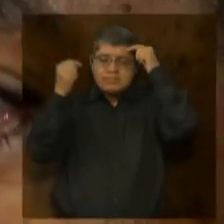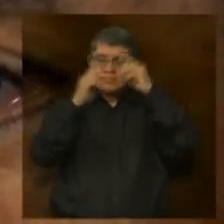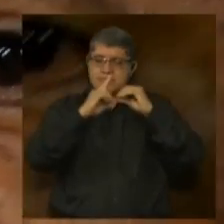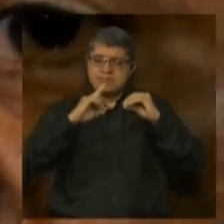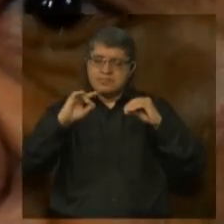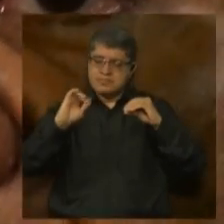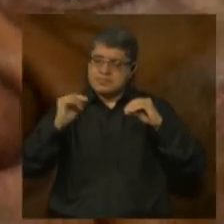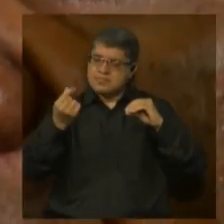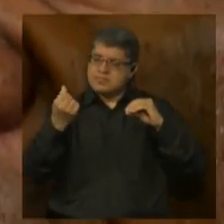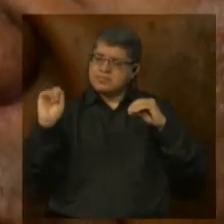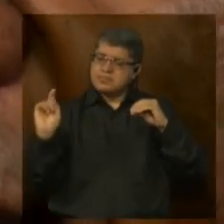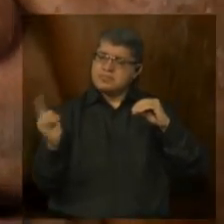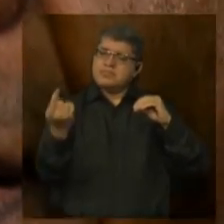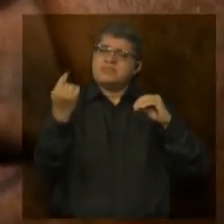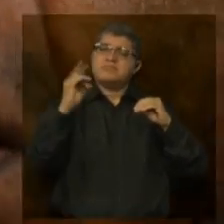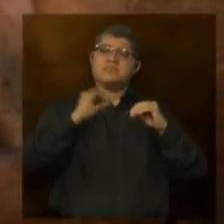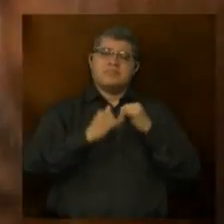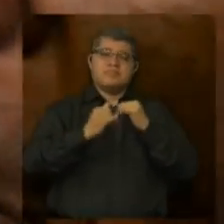ou coisa que o valha.